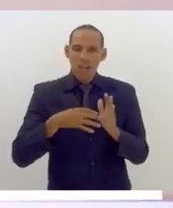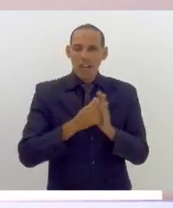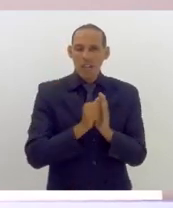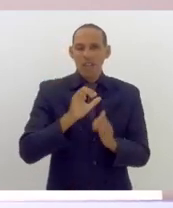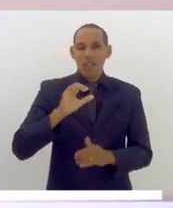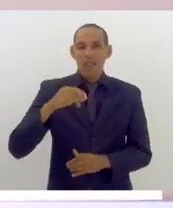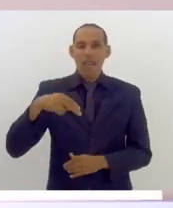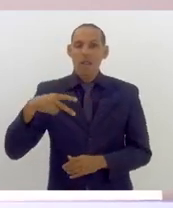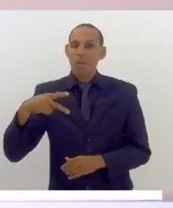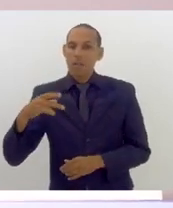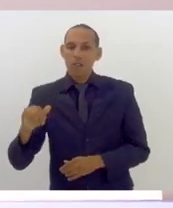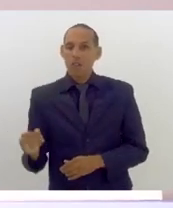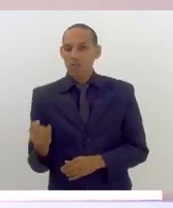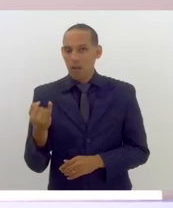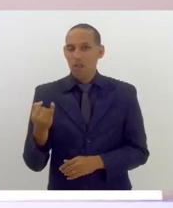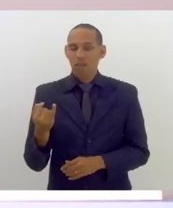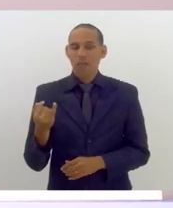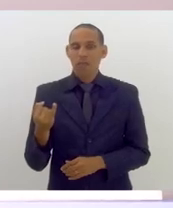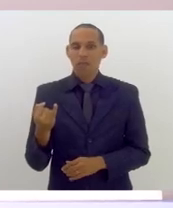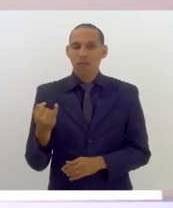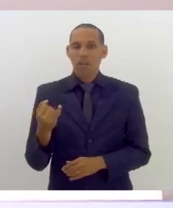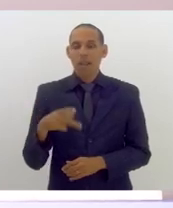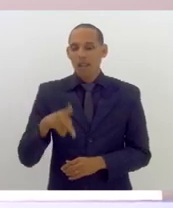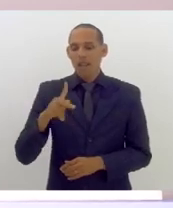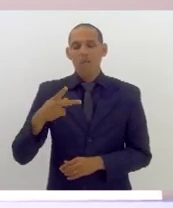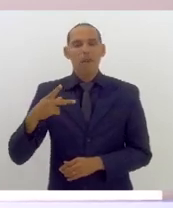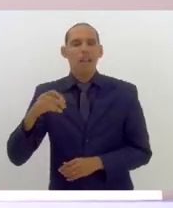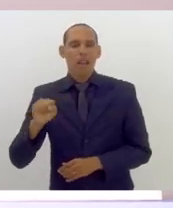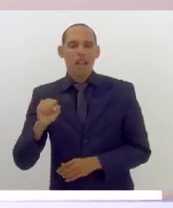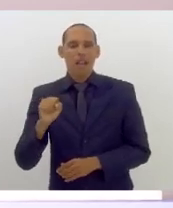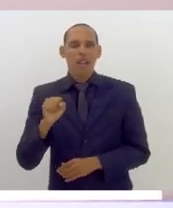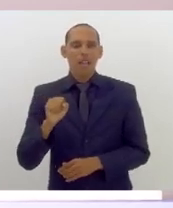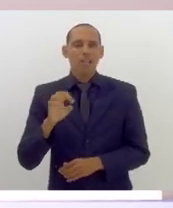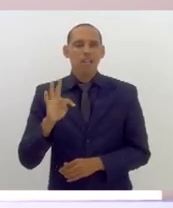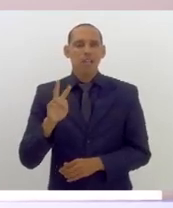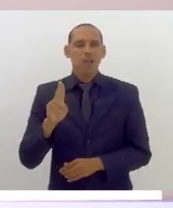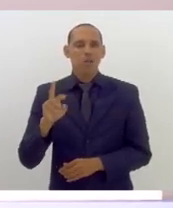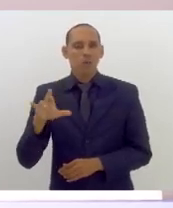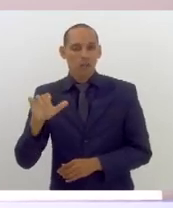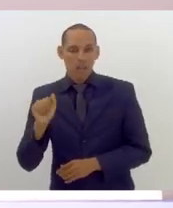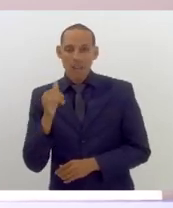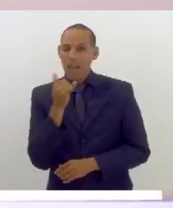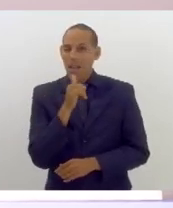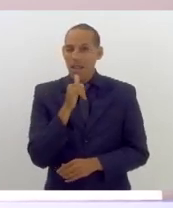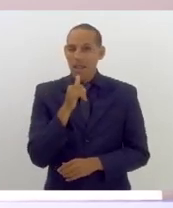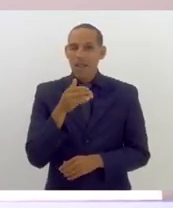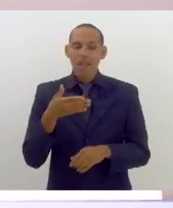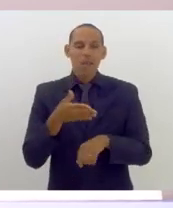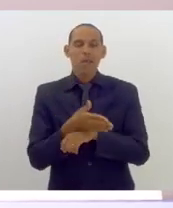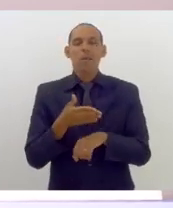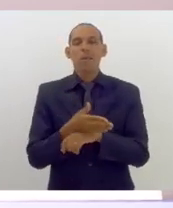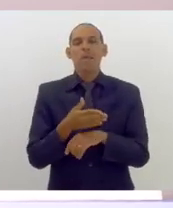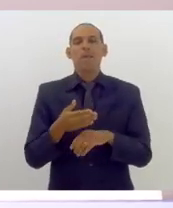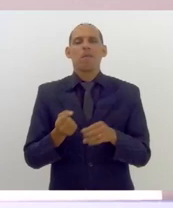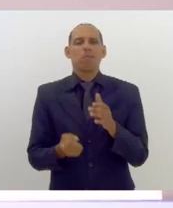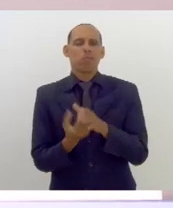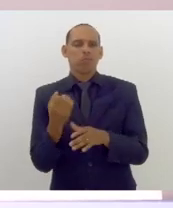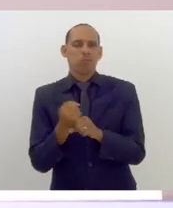CNPJ a empresa kps turca energia participa do empreendimento competitivo